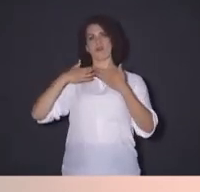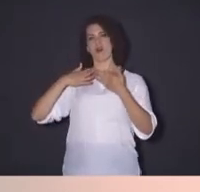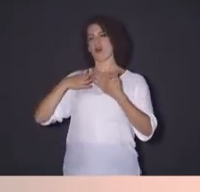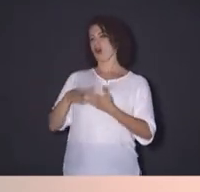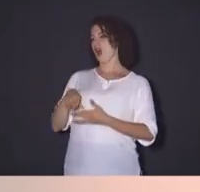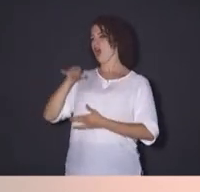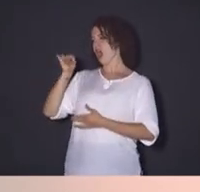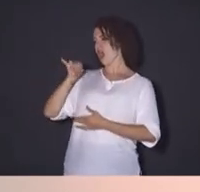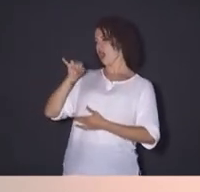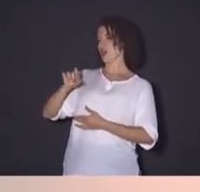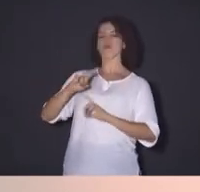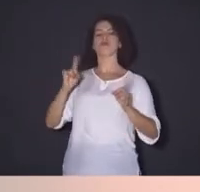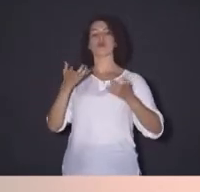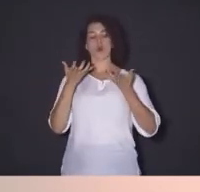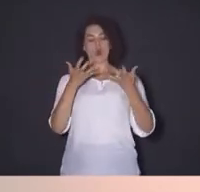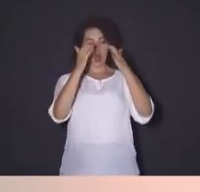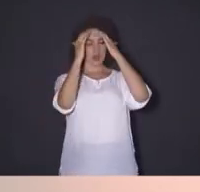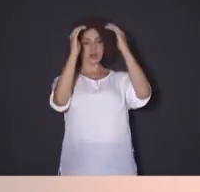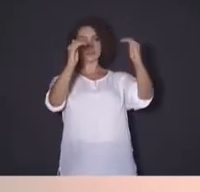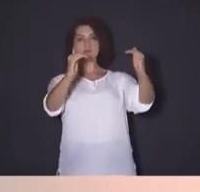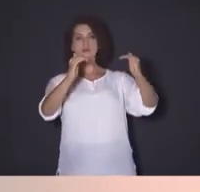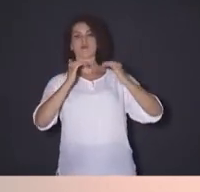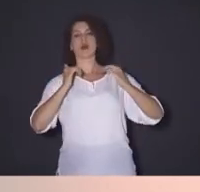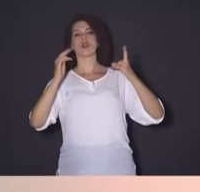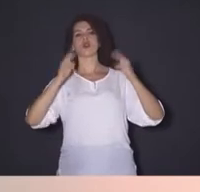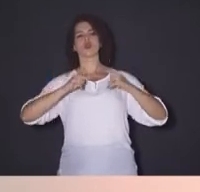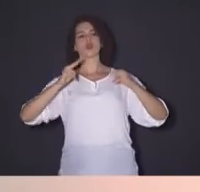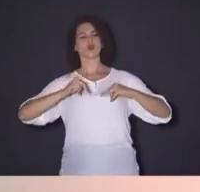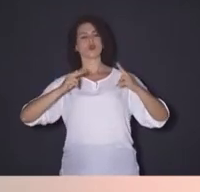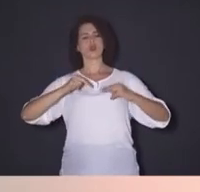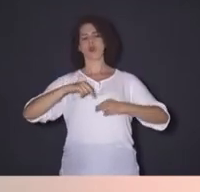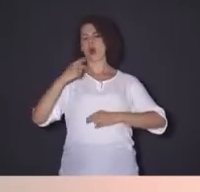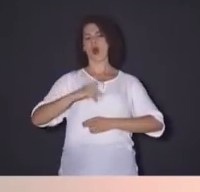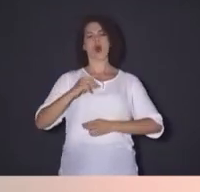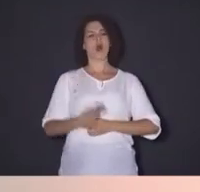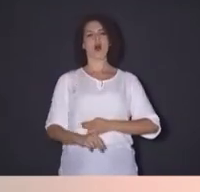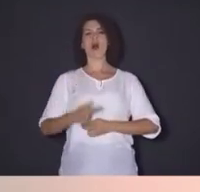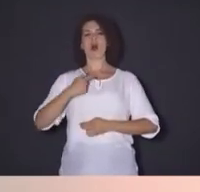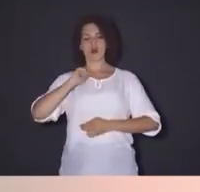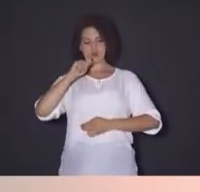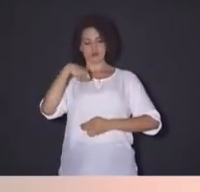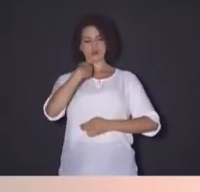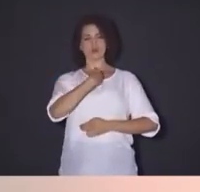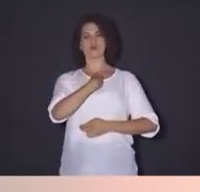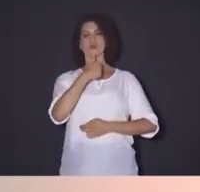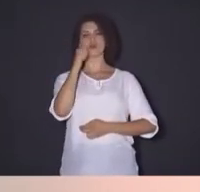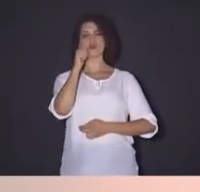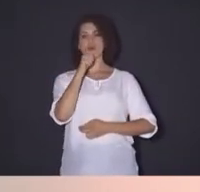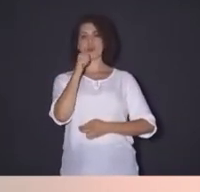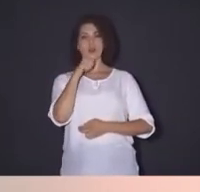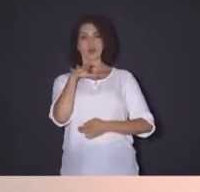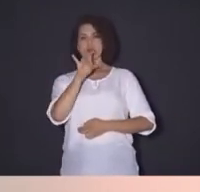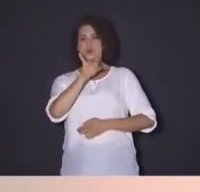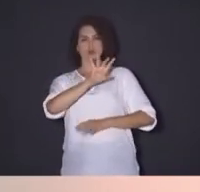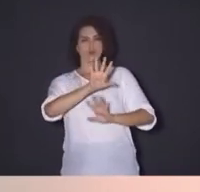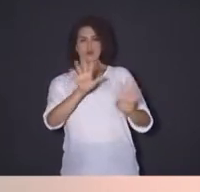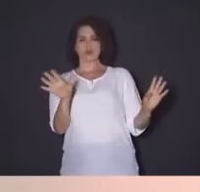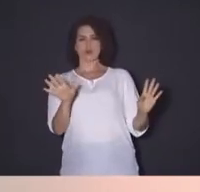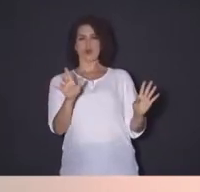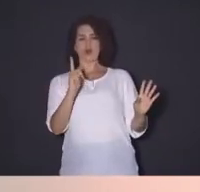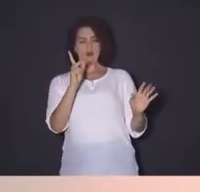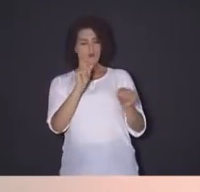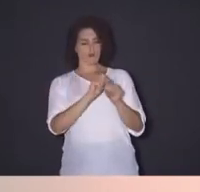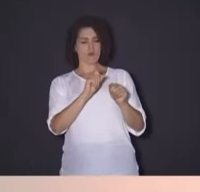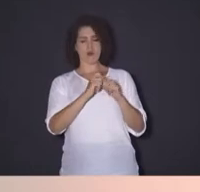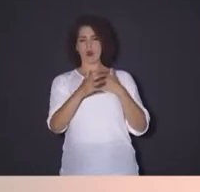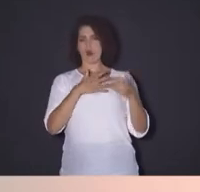barata. Quero ser respeitada, nunca violada e jamais maltratada. Eu sou mulher. E é isso que eu digo. Eu faço